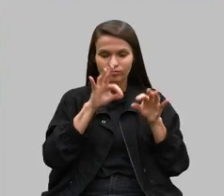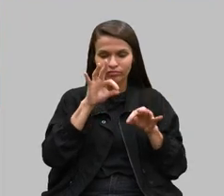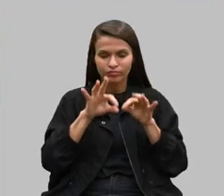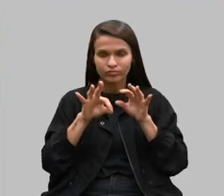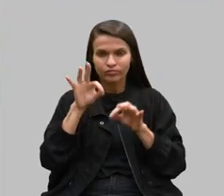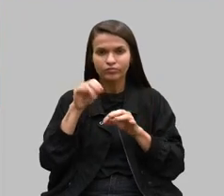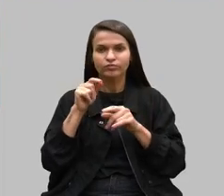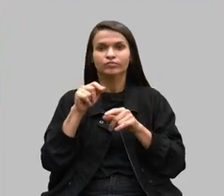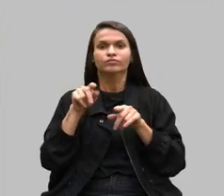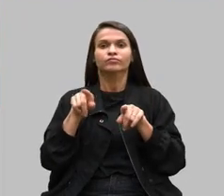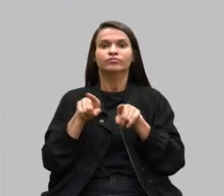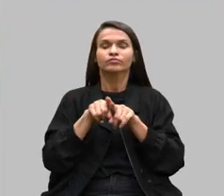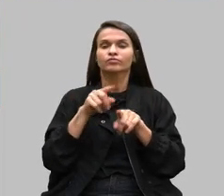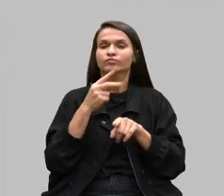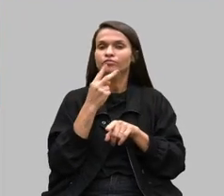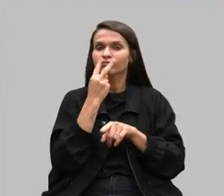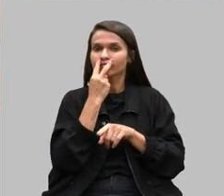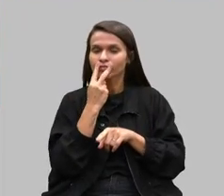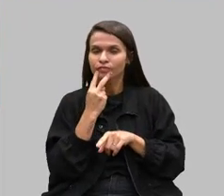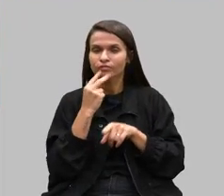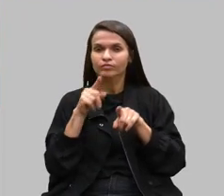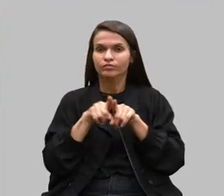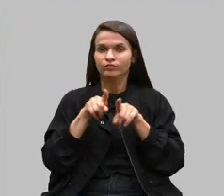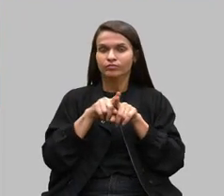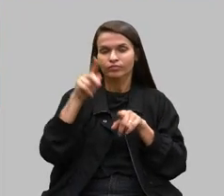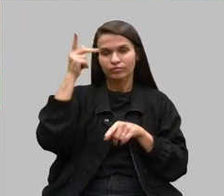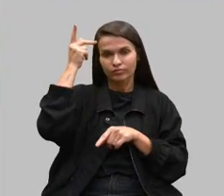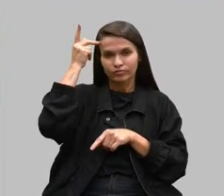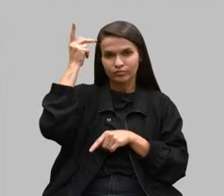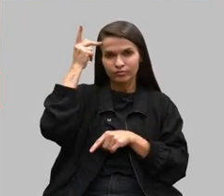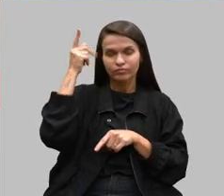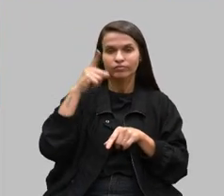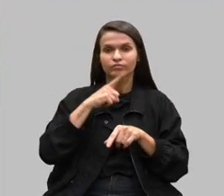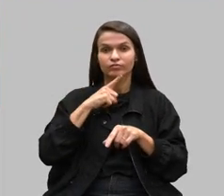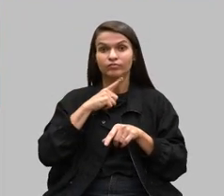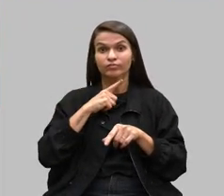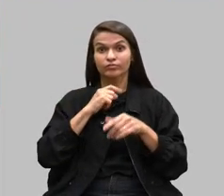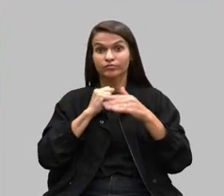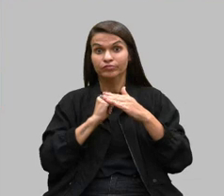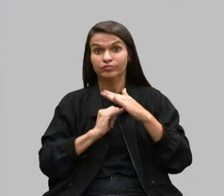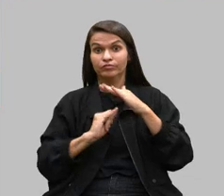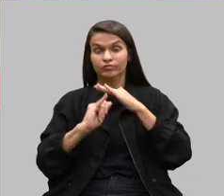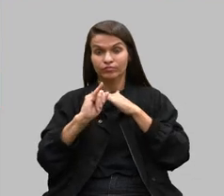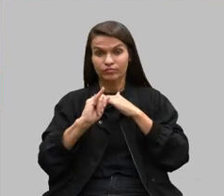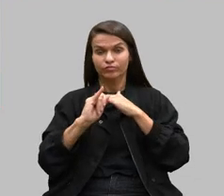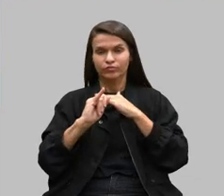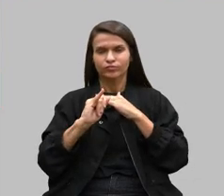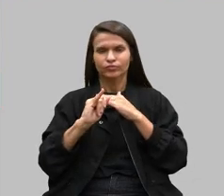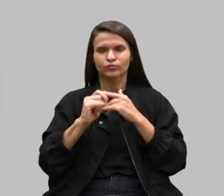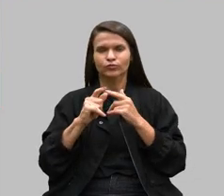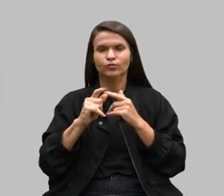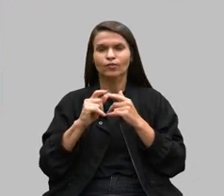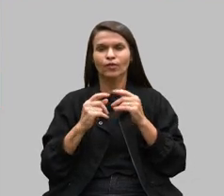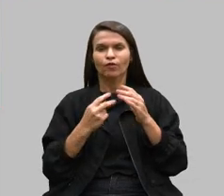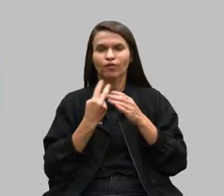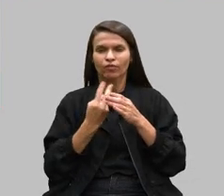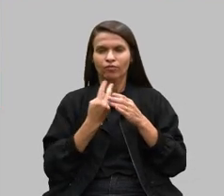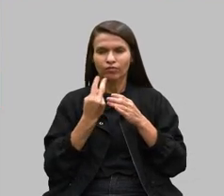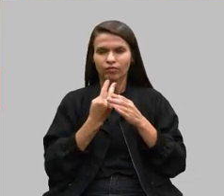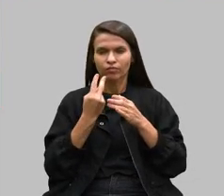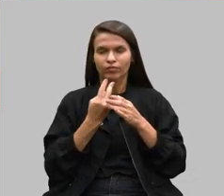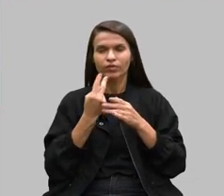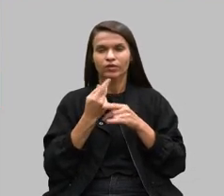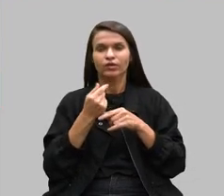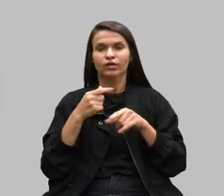São Paulo temos o a importação do fertilizante fertilizante que chega por Vitória e vai até